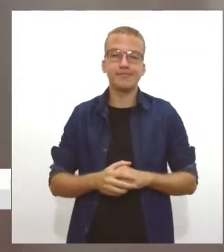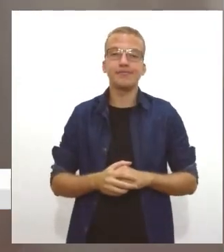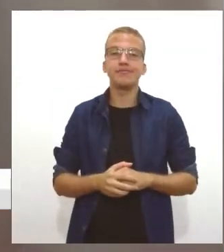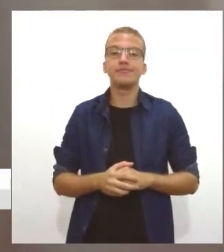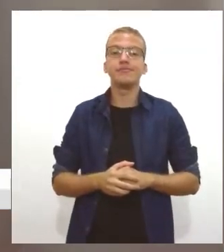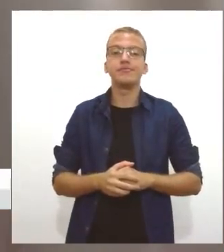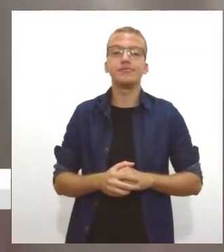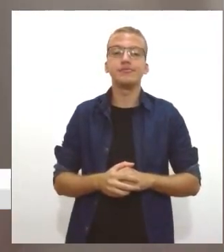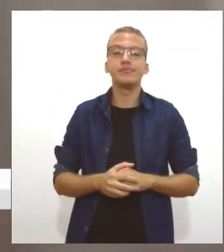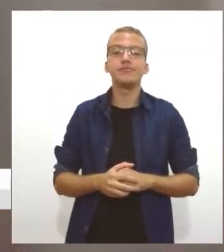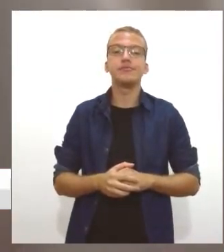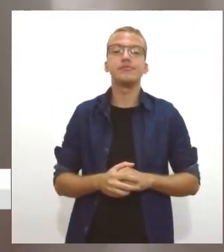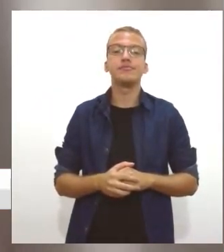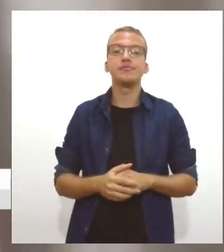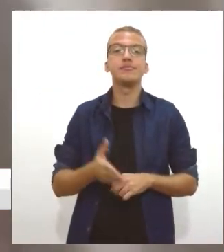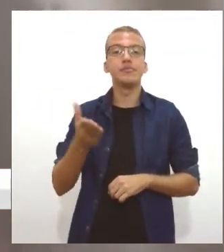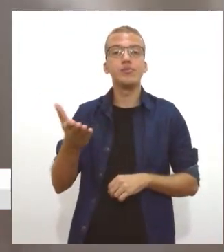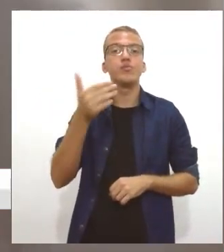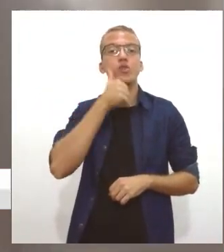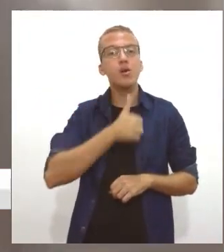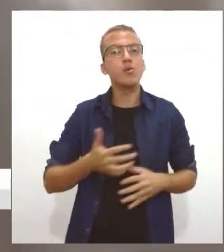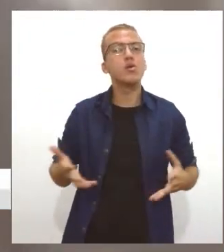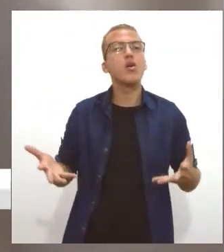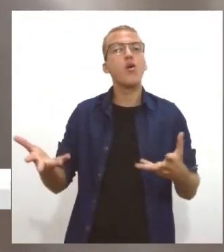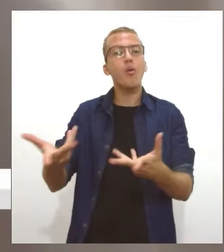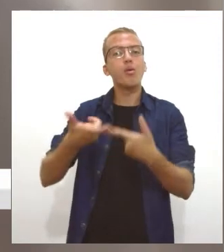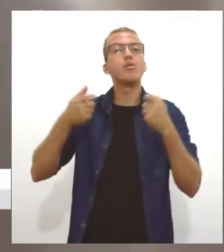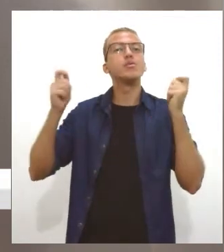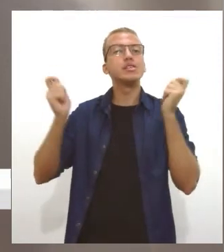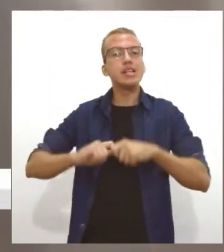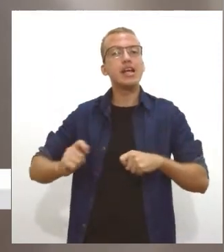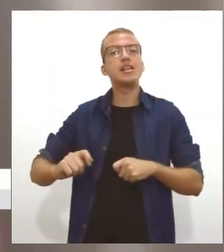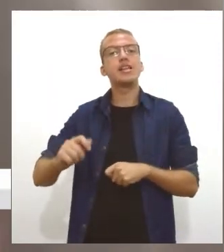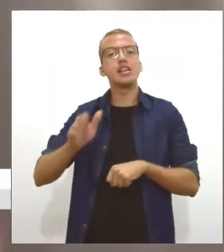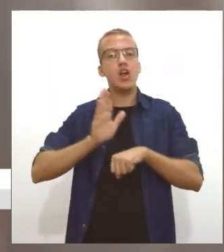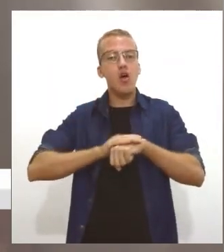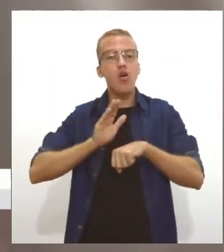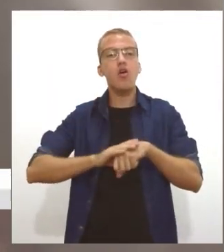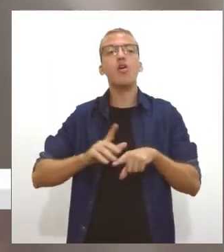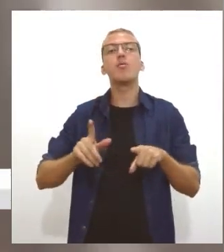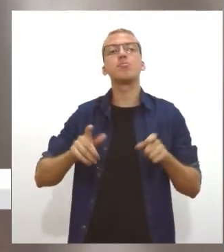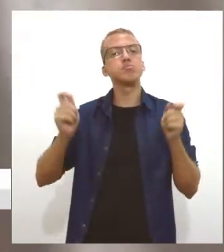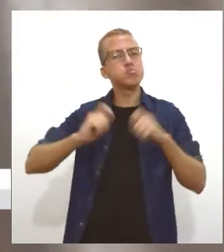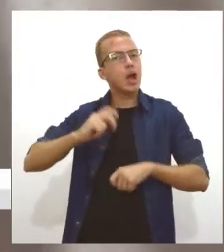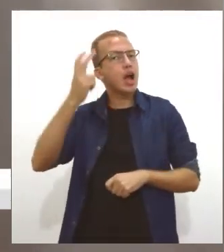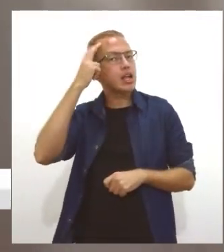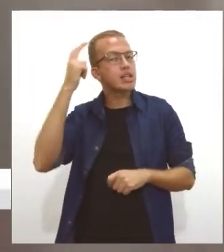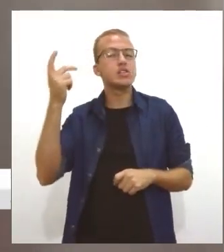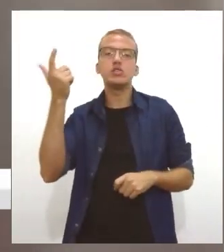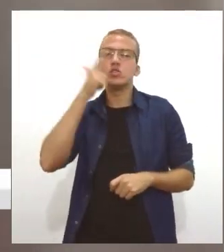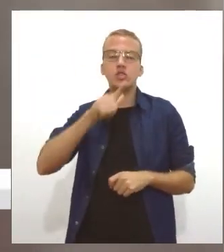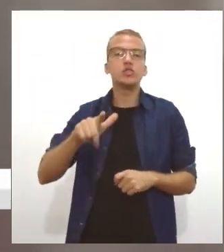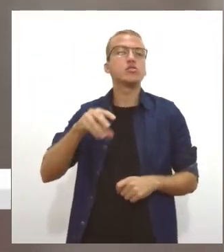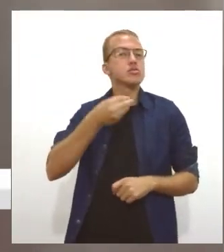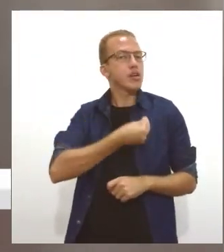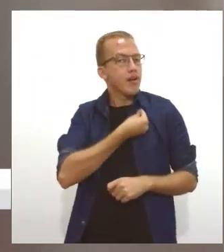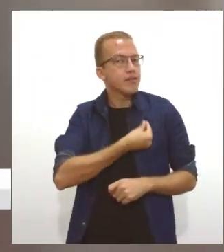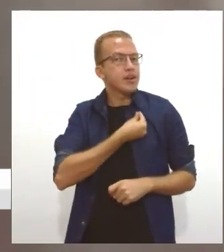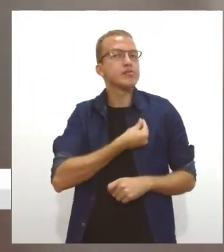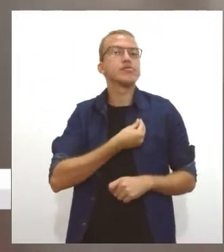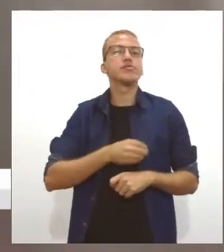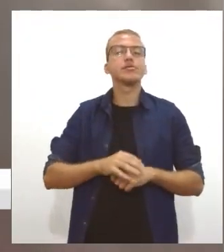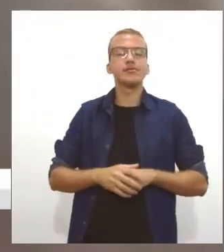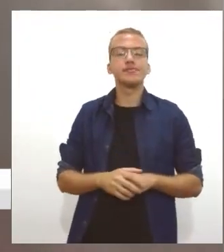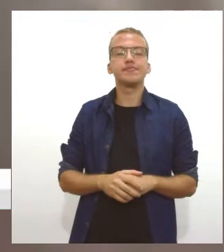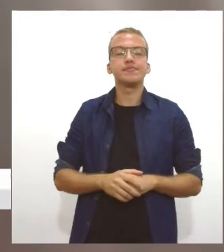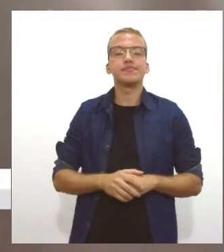são capazes, elas têm autonomia, elas têm inteligência suficiente para tocar em suas vidas, desde que haja, e aí a